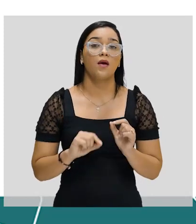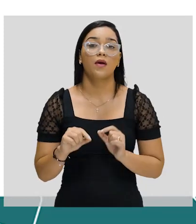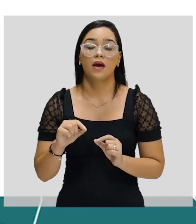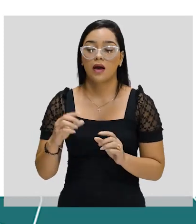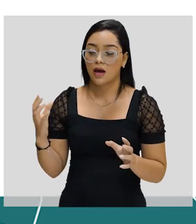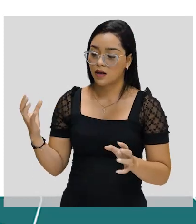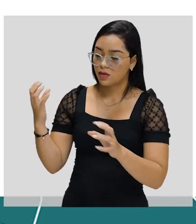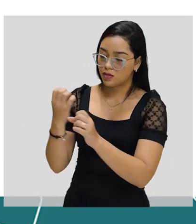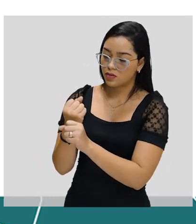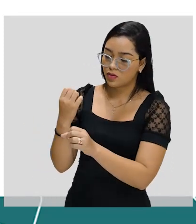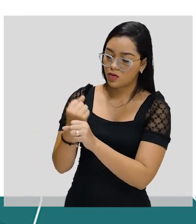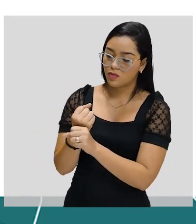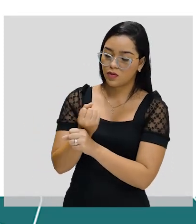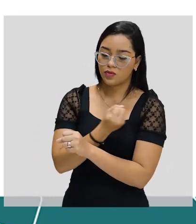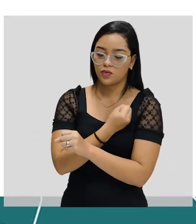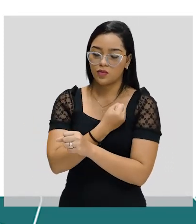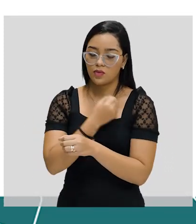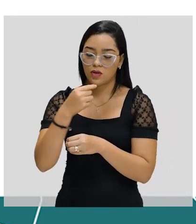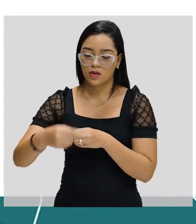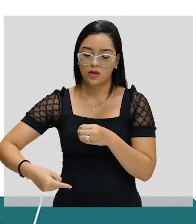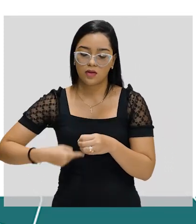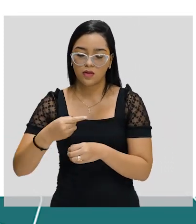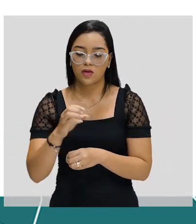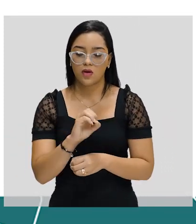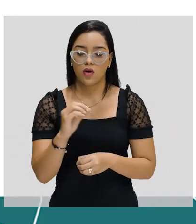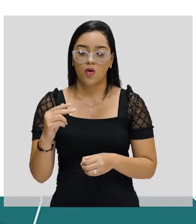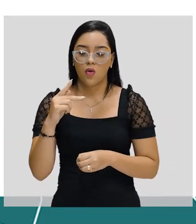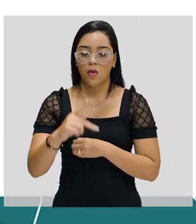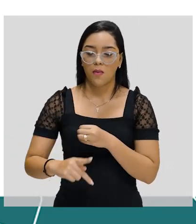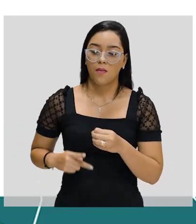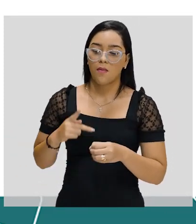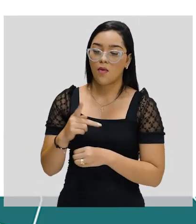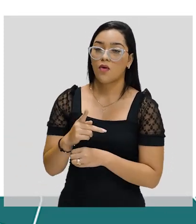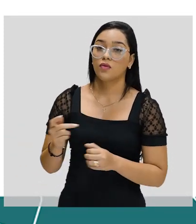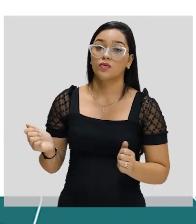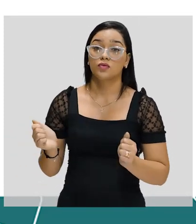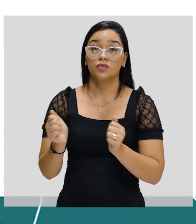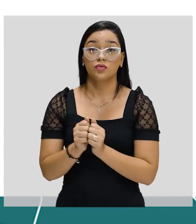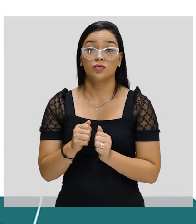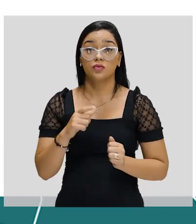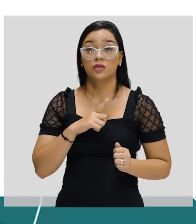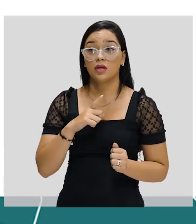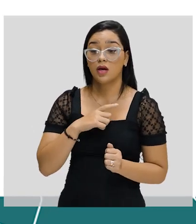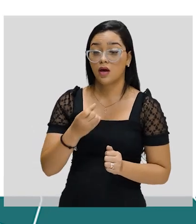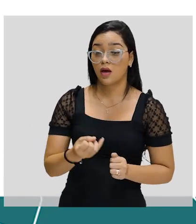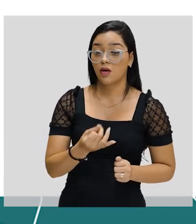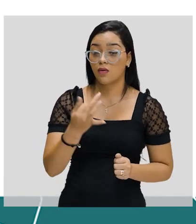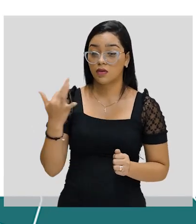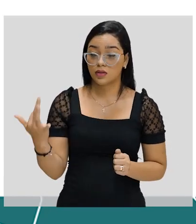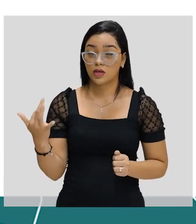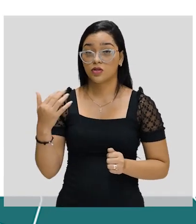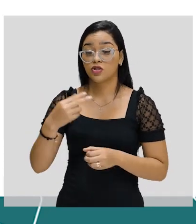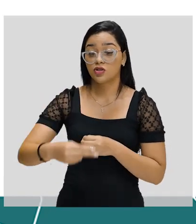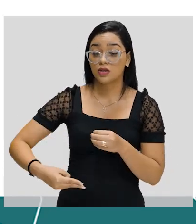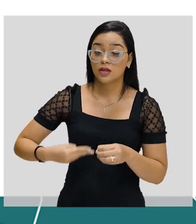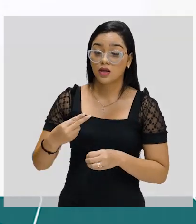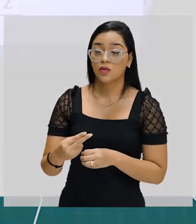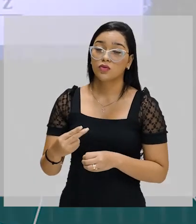do número atômico, certo? Ou o número de prótons, com a quantidade de nêutrons que vai